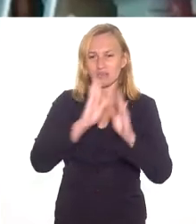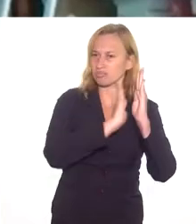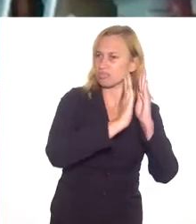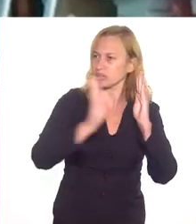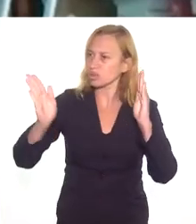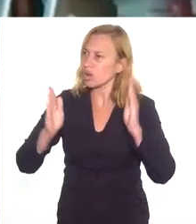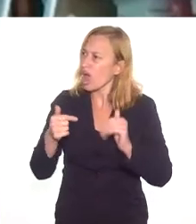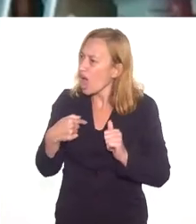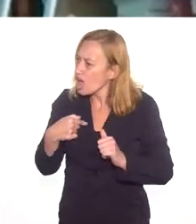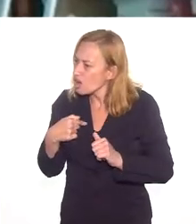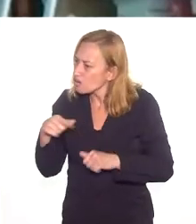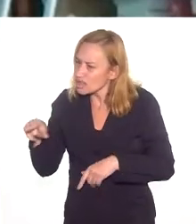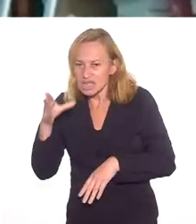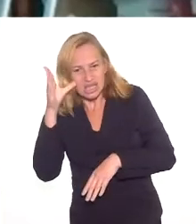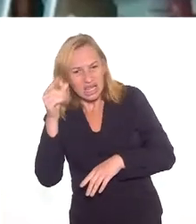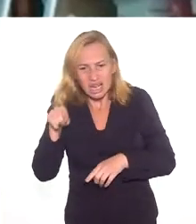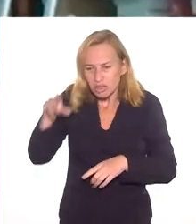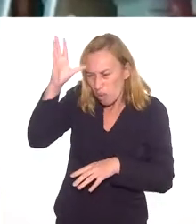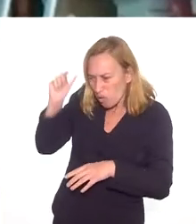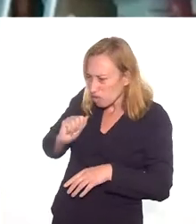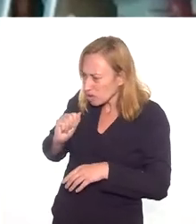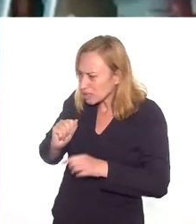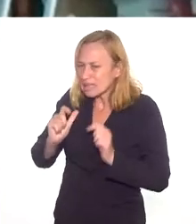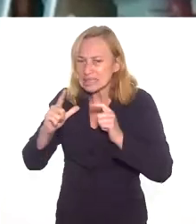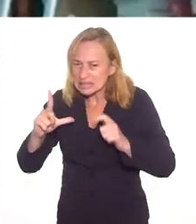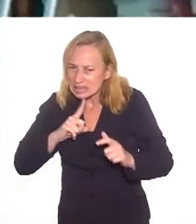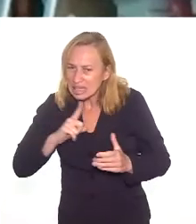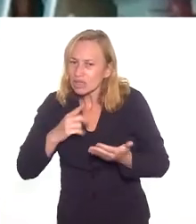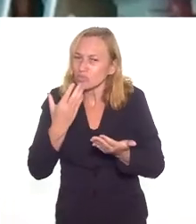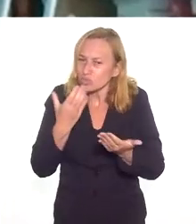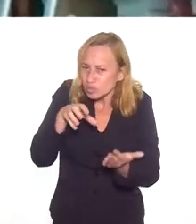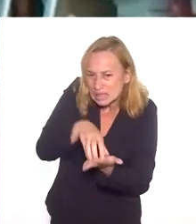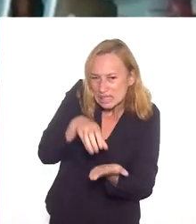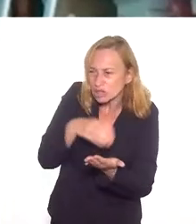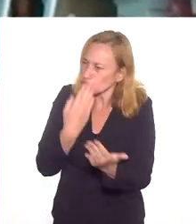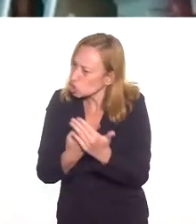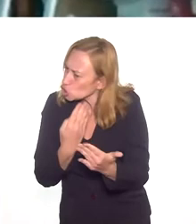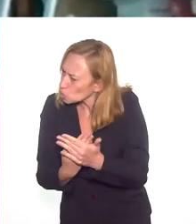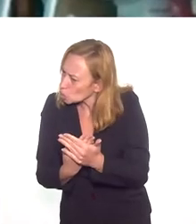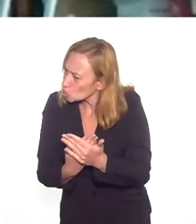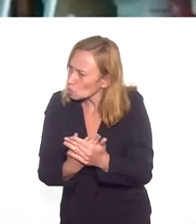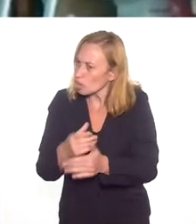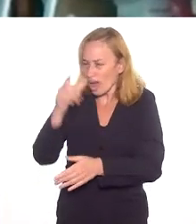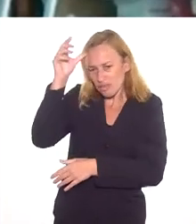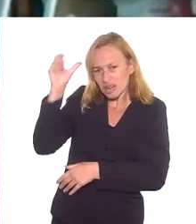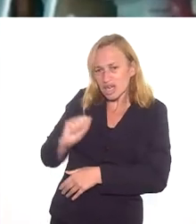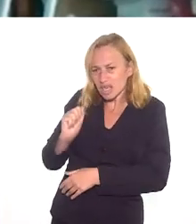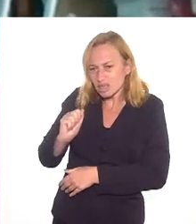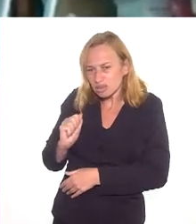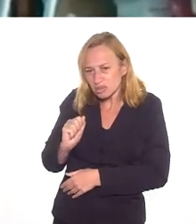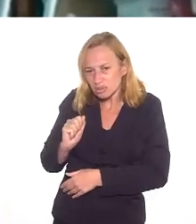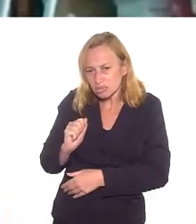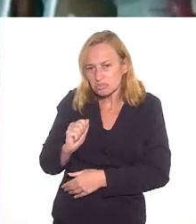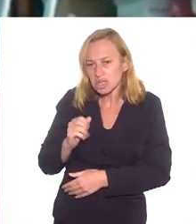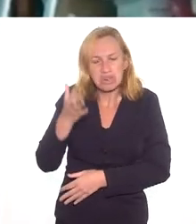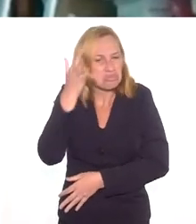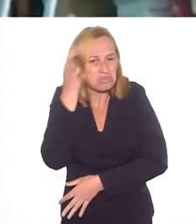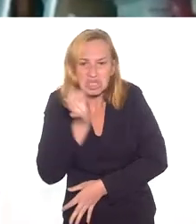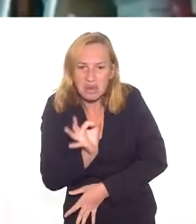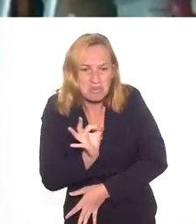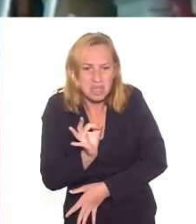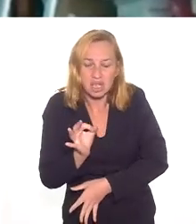biblioteca da Fundação Getúlio Vargas me diz: mas você que se interessa pela África, mas existe um centro de estudos africanos na Cândido